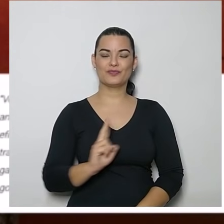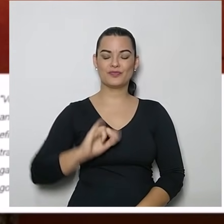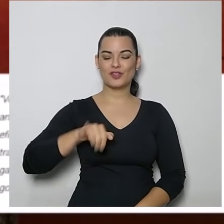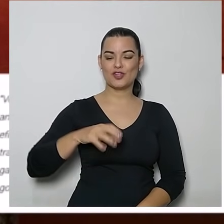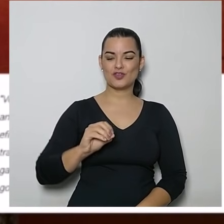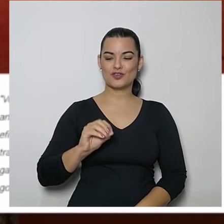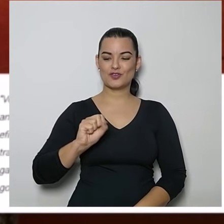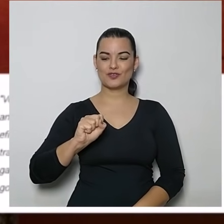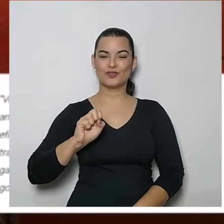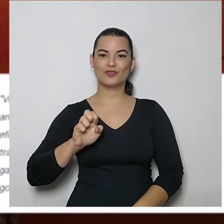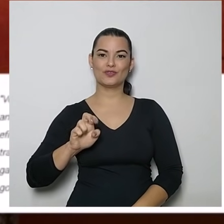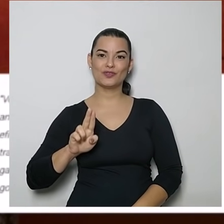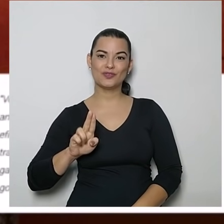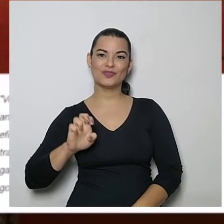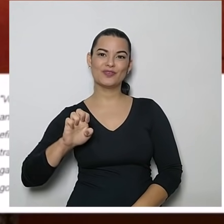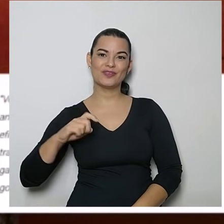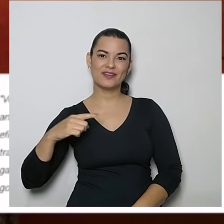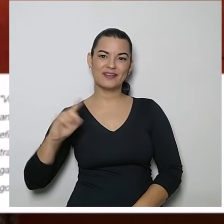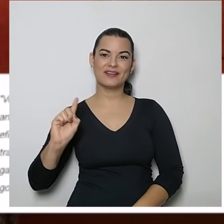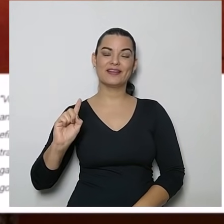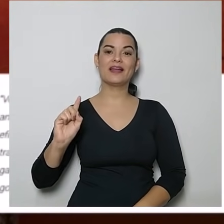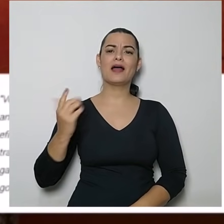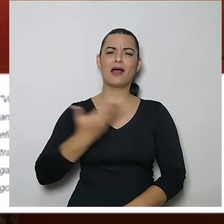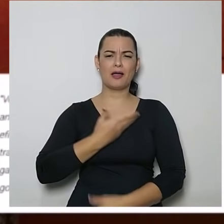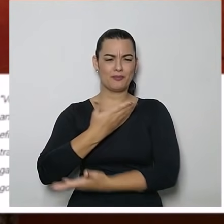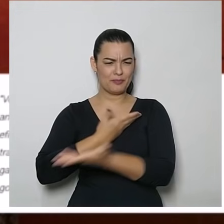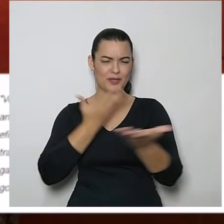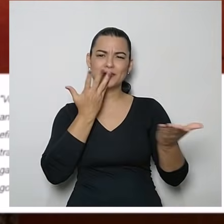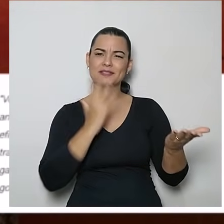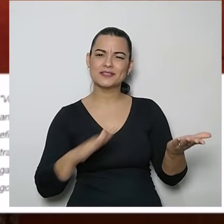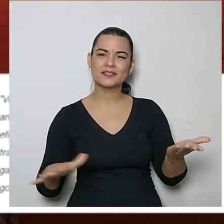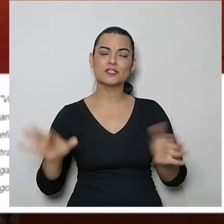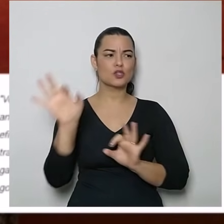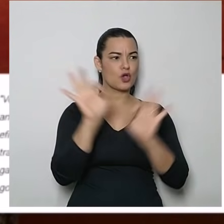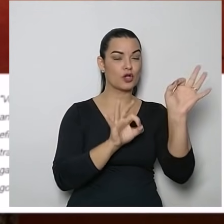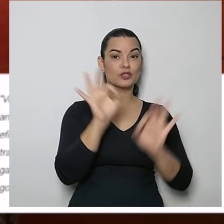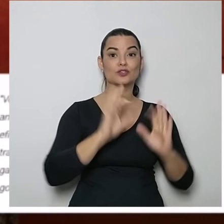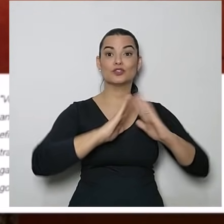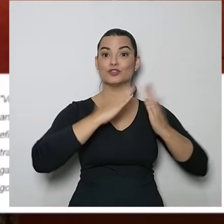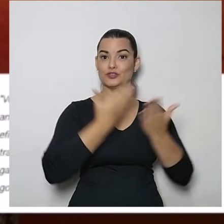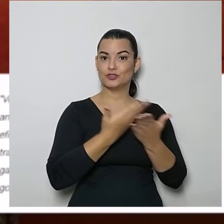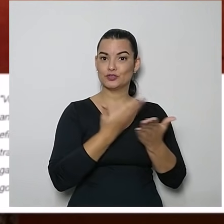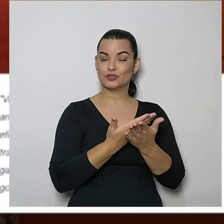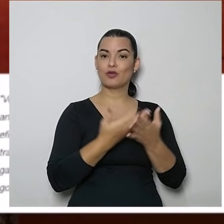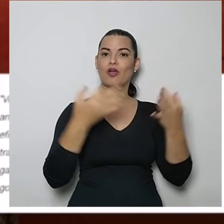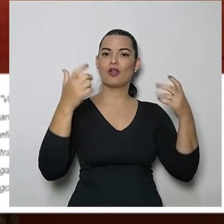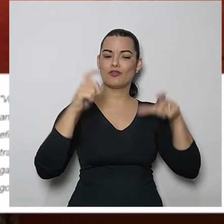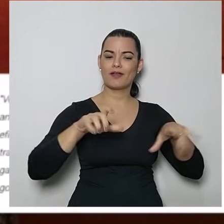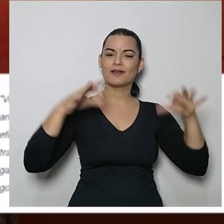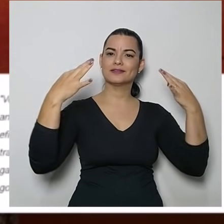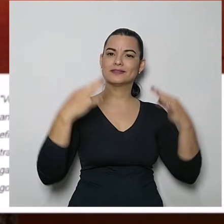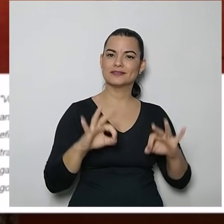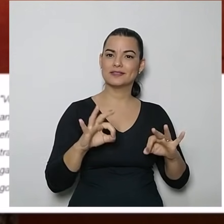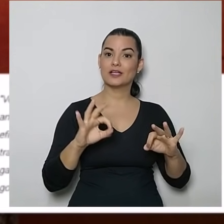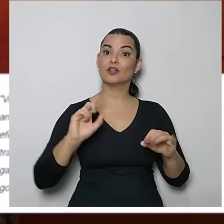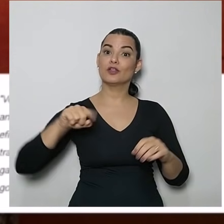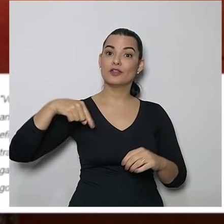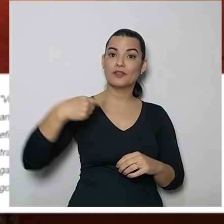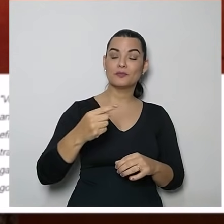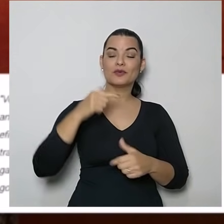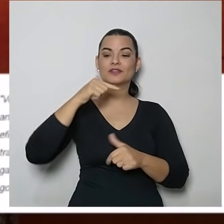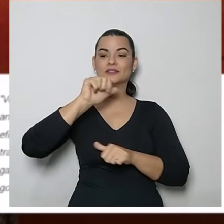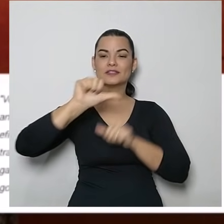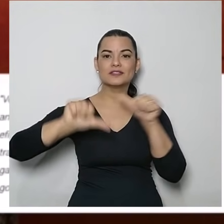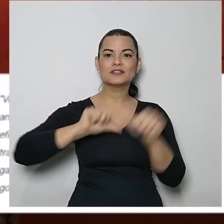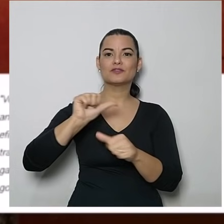bom e amigo da criançada. Logo organizou uma escola eficiente em local apropriado. Em seguida, transformou